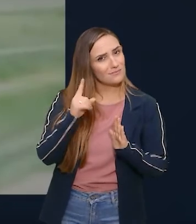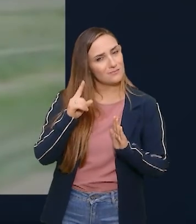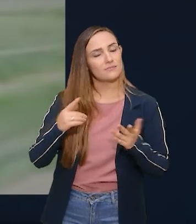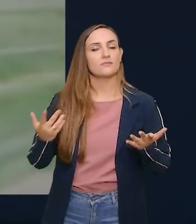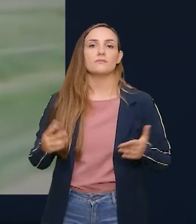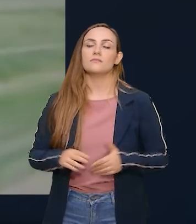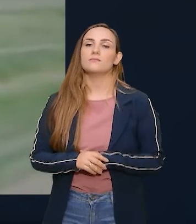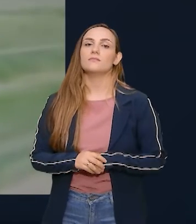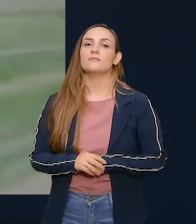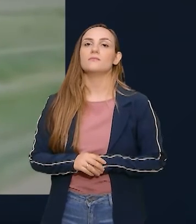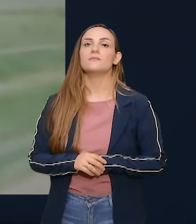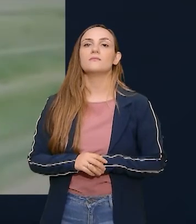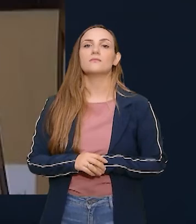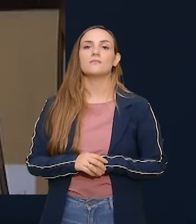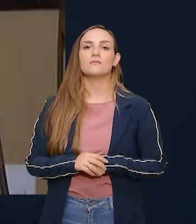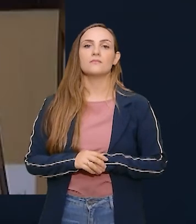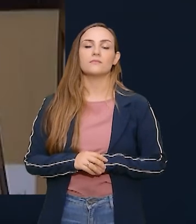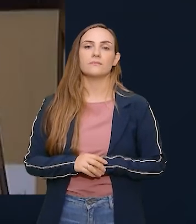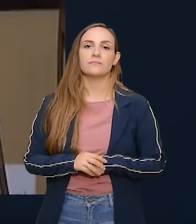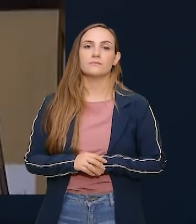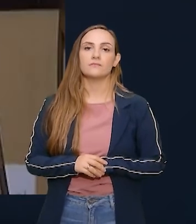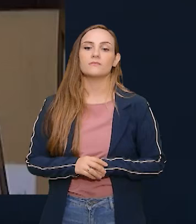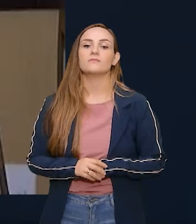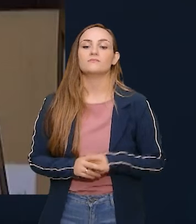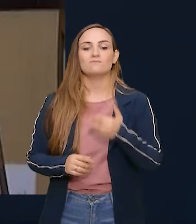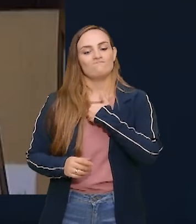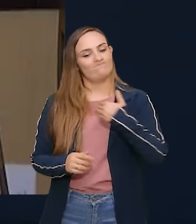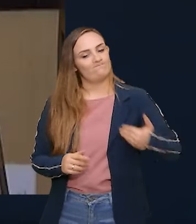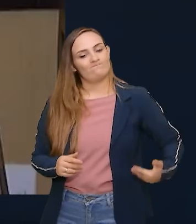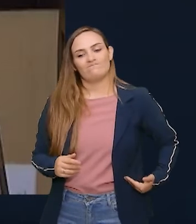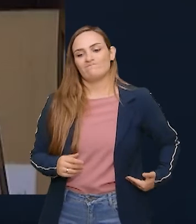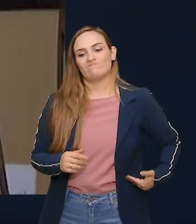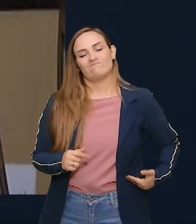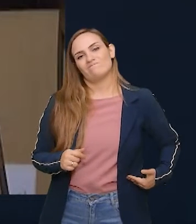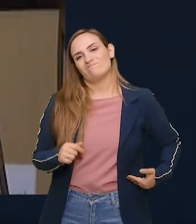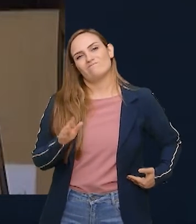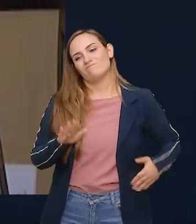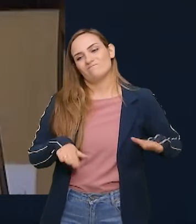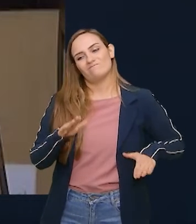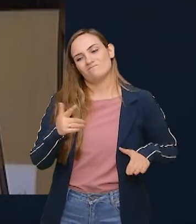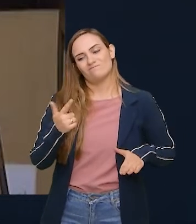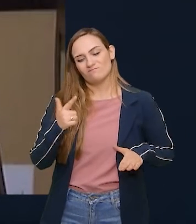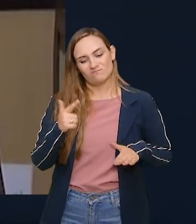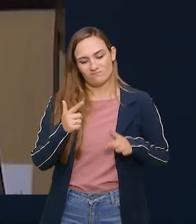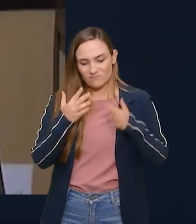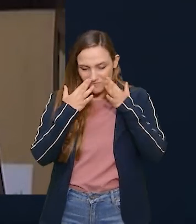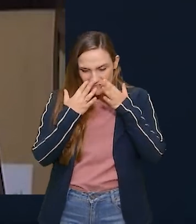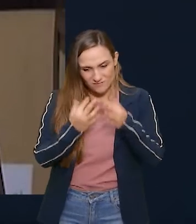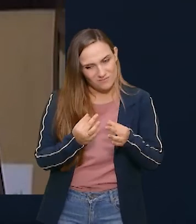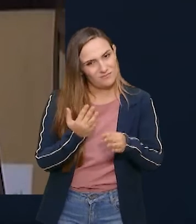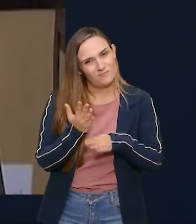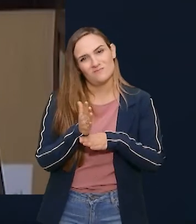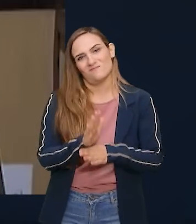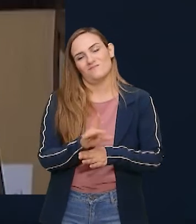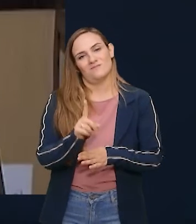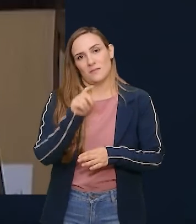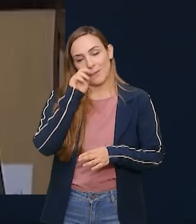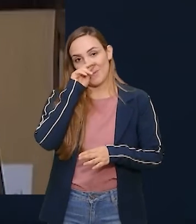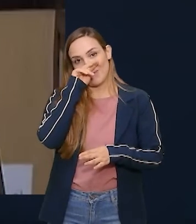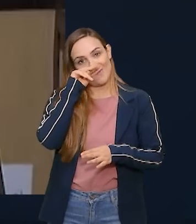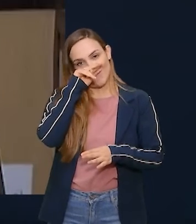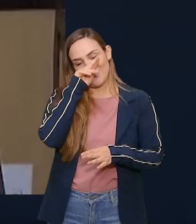prática, não é bem assim. Infelizmente, por parte do poder público, essa atenção acaba sendo às vezes